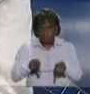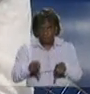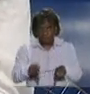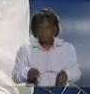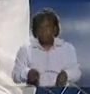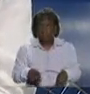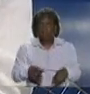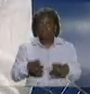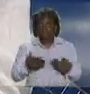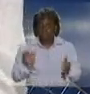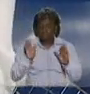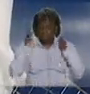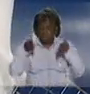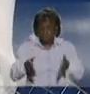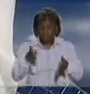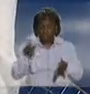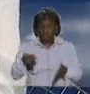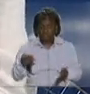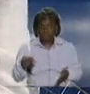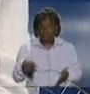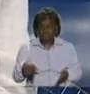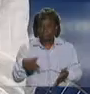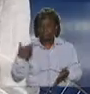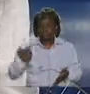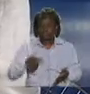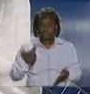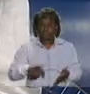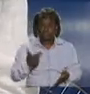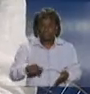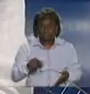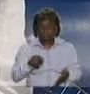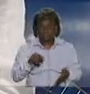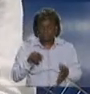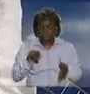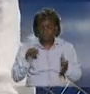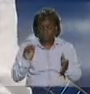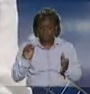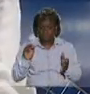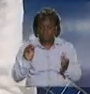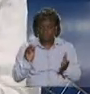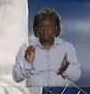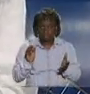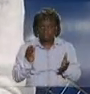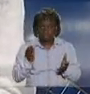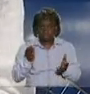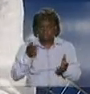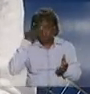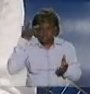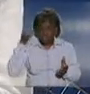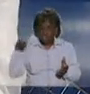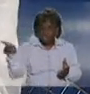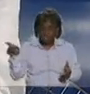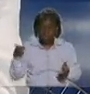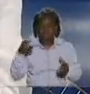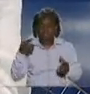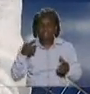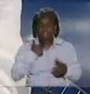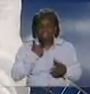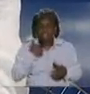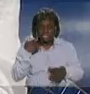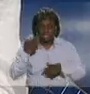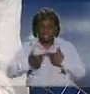certo? Esse é o foco dele. Então, ele não tem o que a gente chama de mindset, ou ele não tem essas pessoas